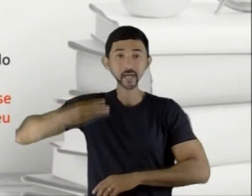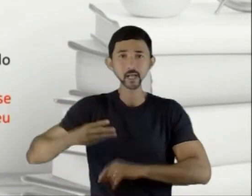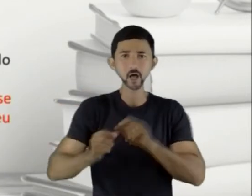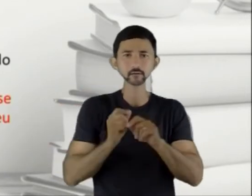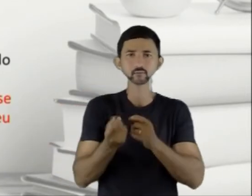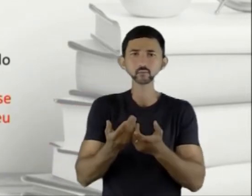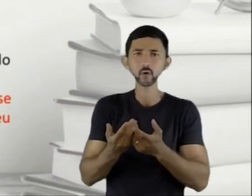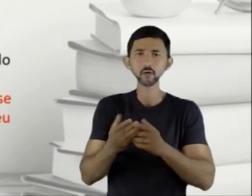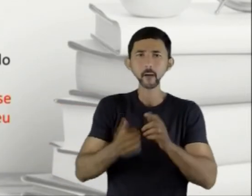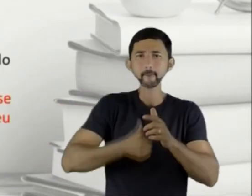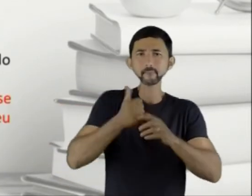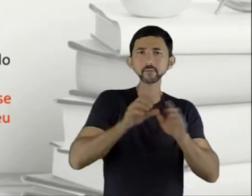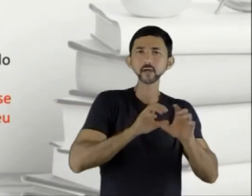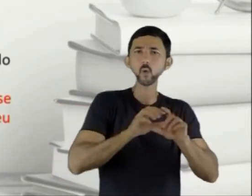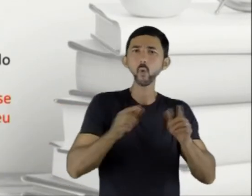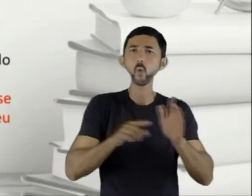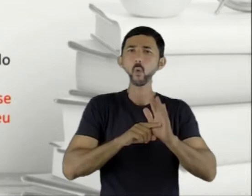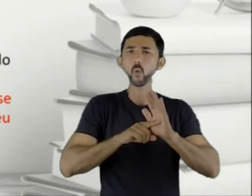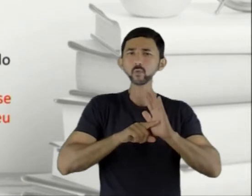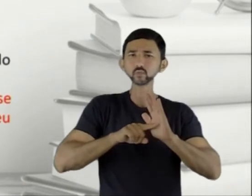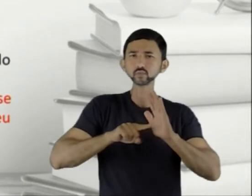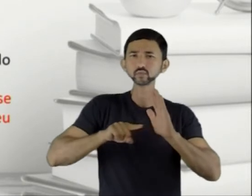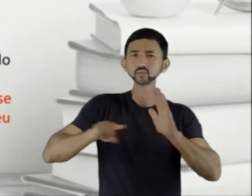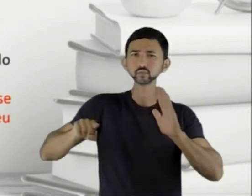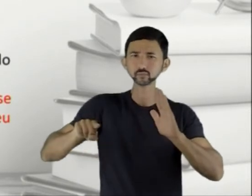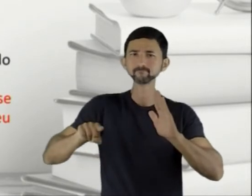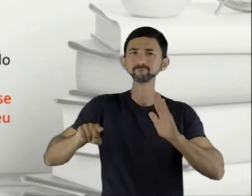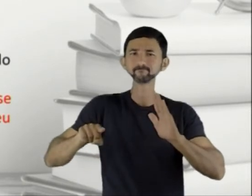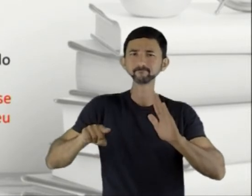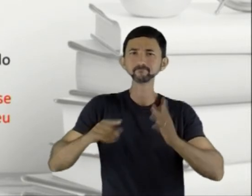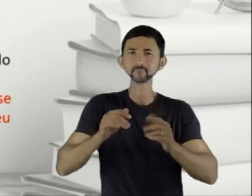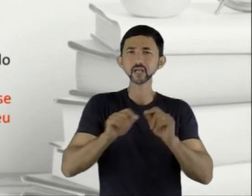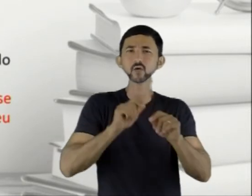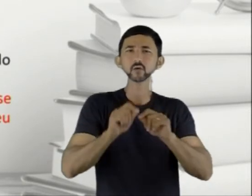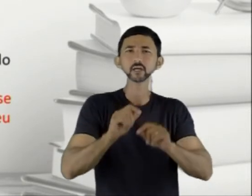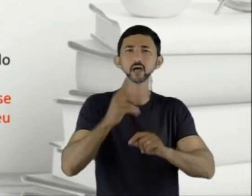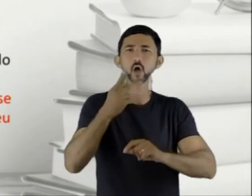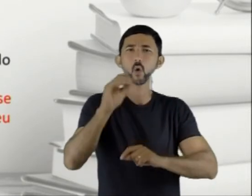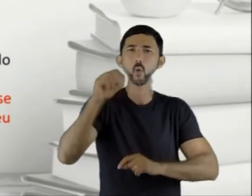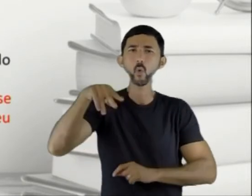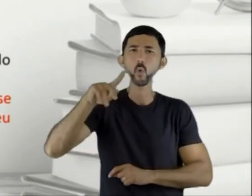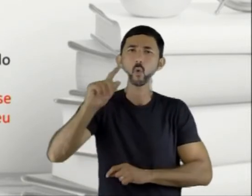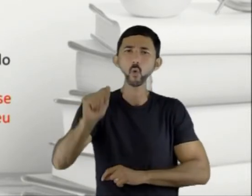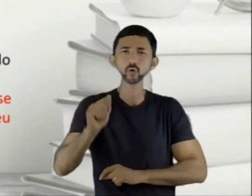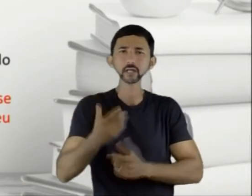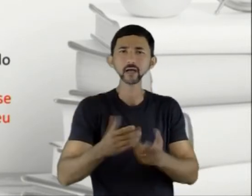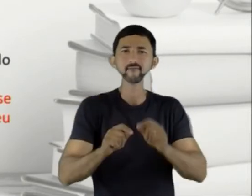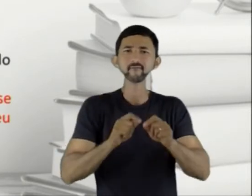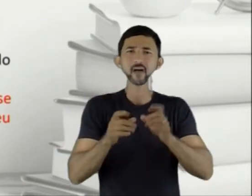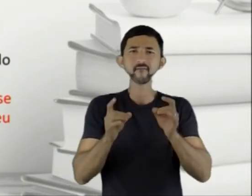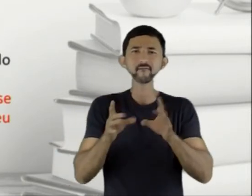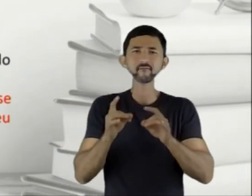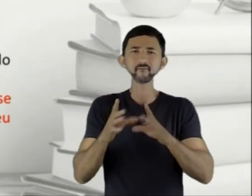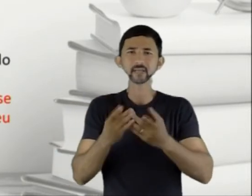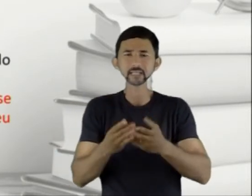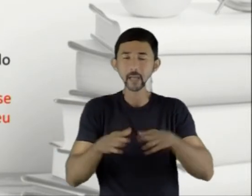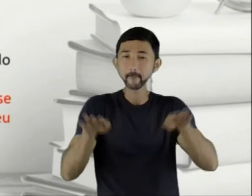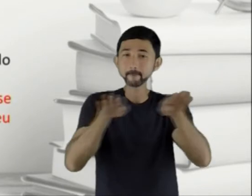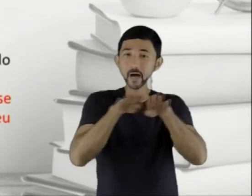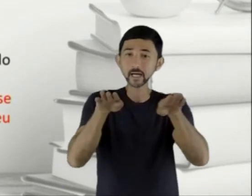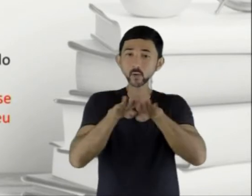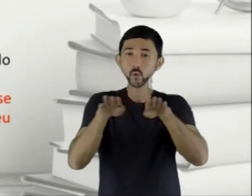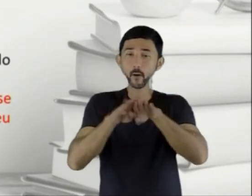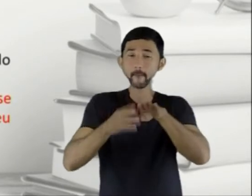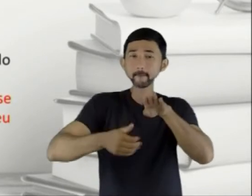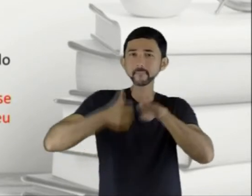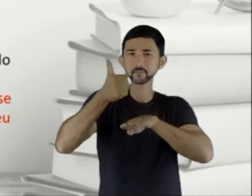foi 394 mil veículos, a Honda deveria vender esse mesmo valor para se igualar ao